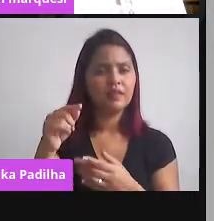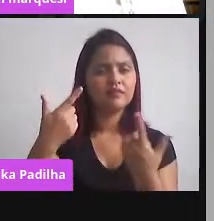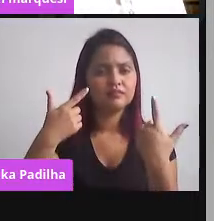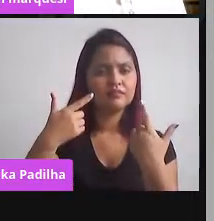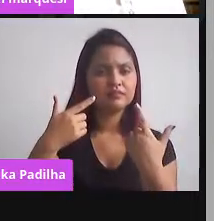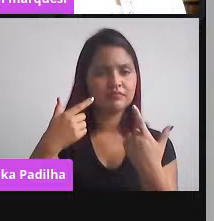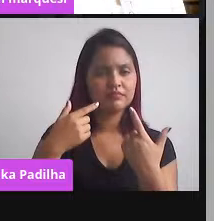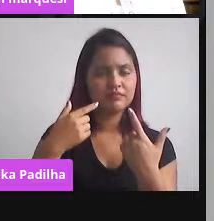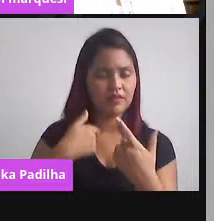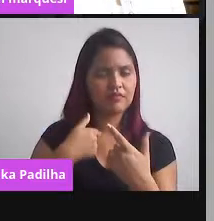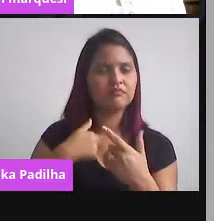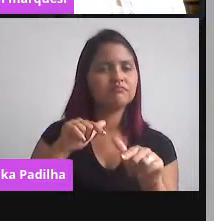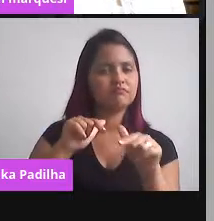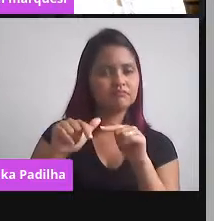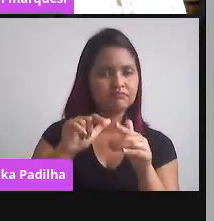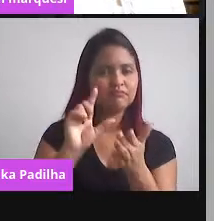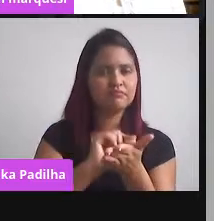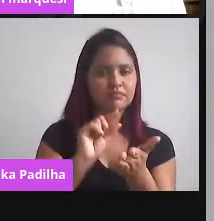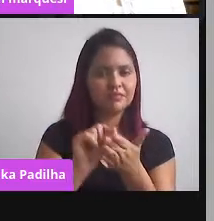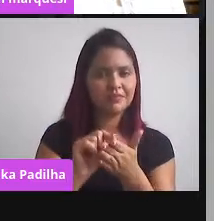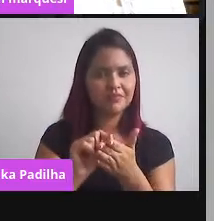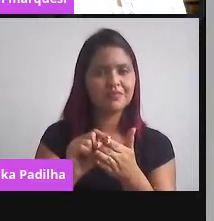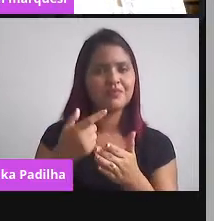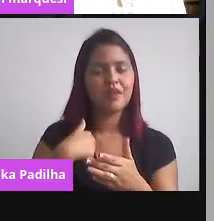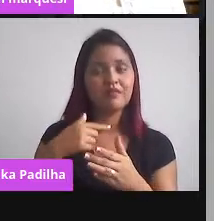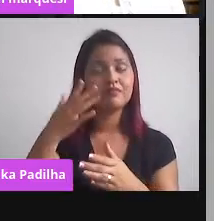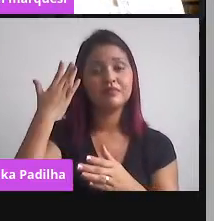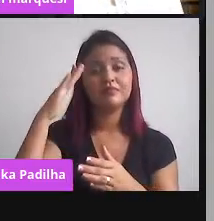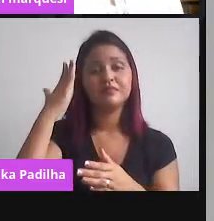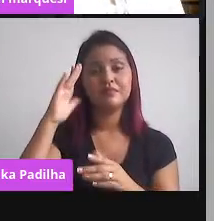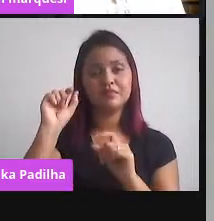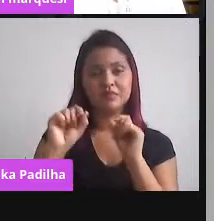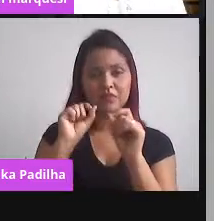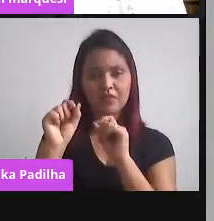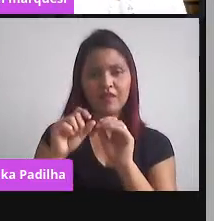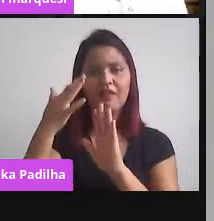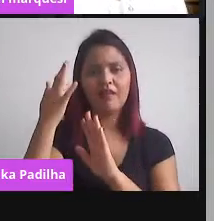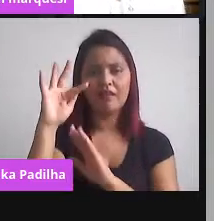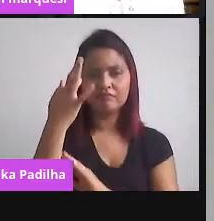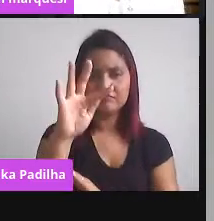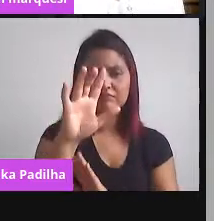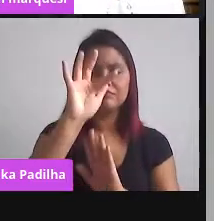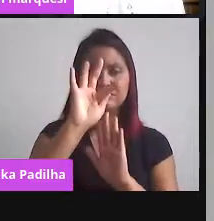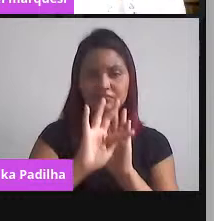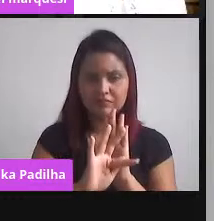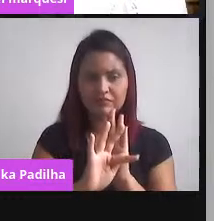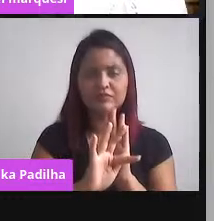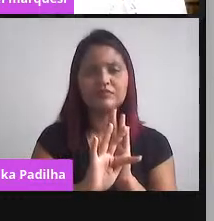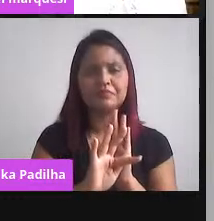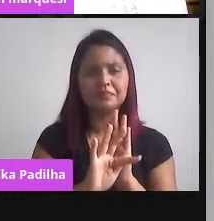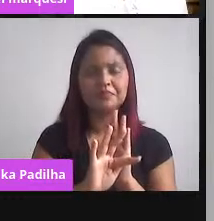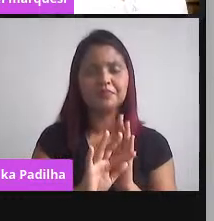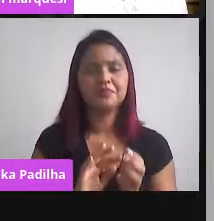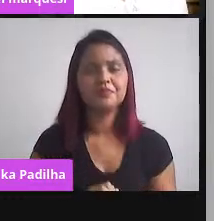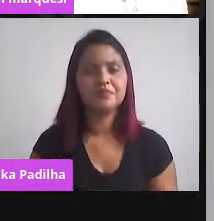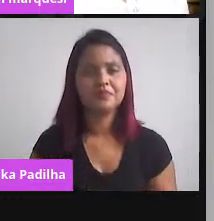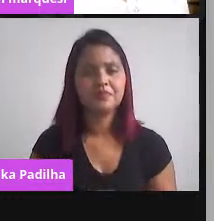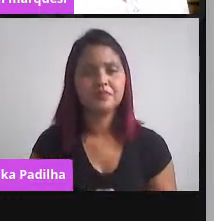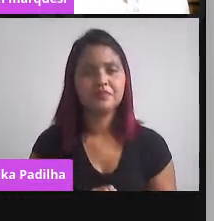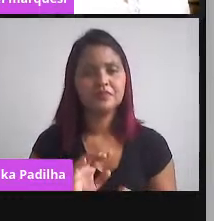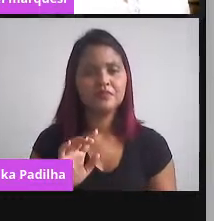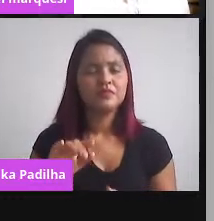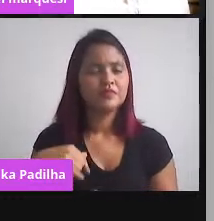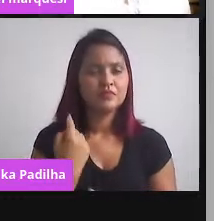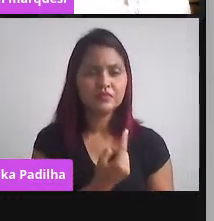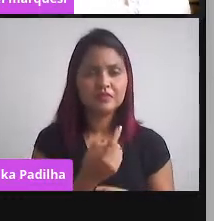essa foi uma ponte aí para o terceiro momento, que é a teoria de texto. E aí nós chegamos nos anos 90,